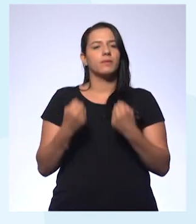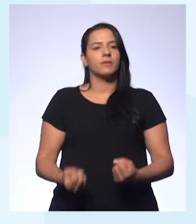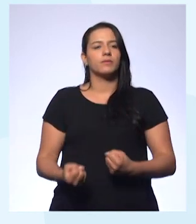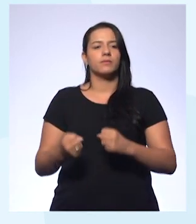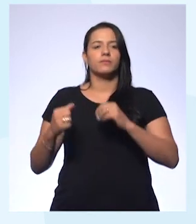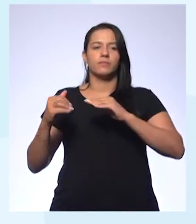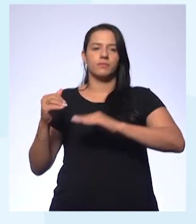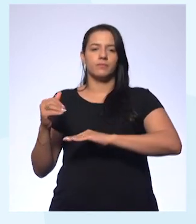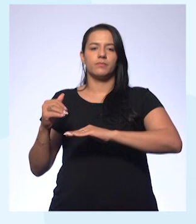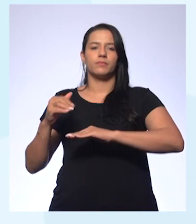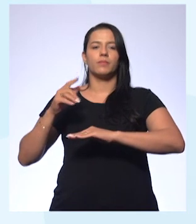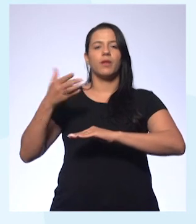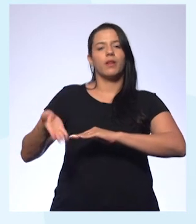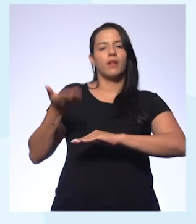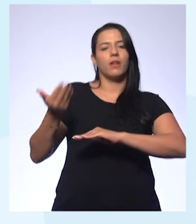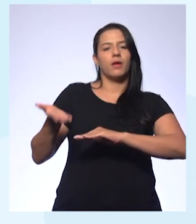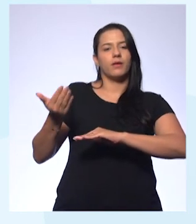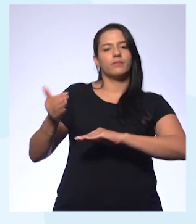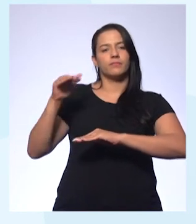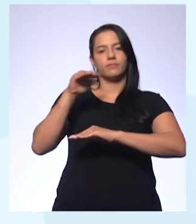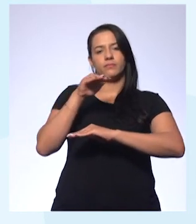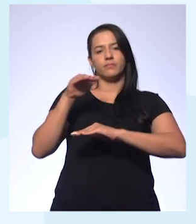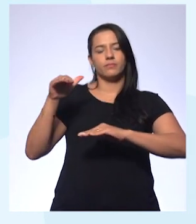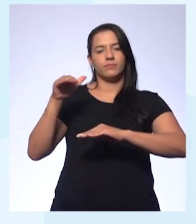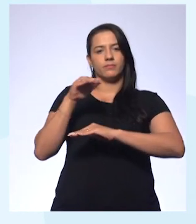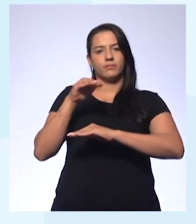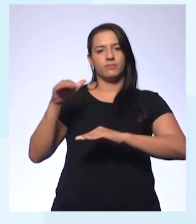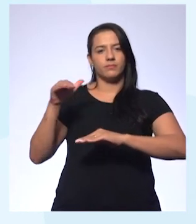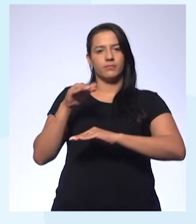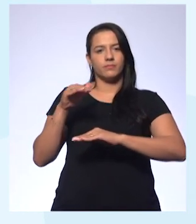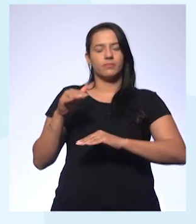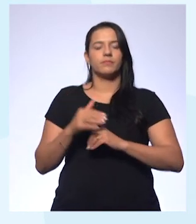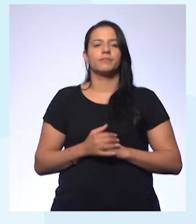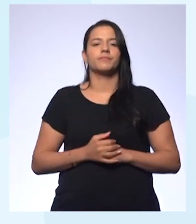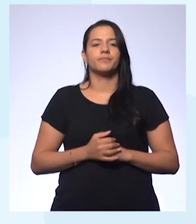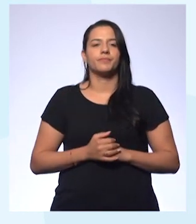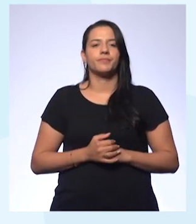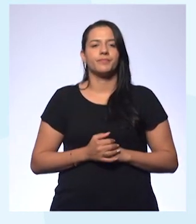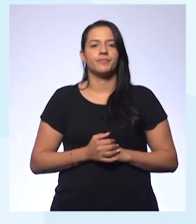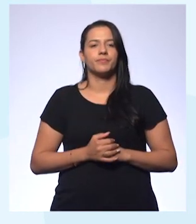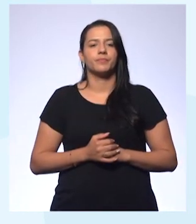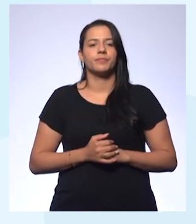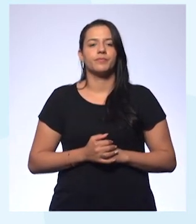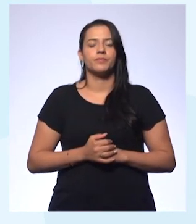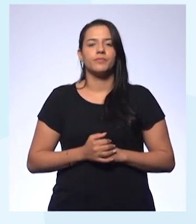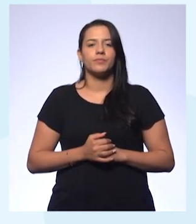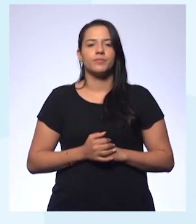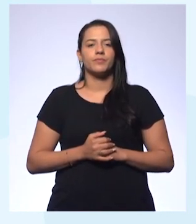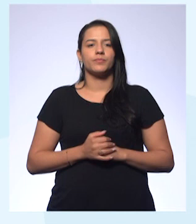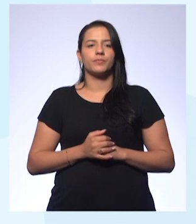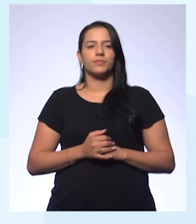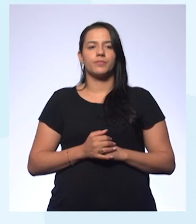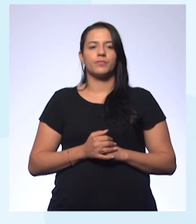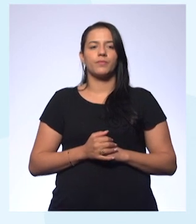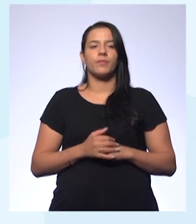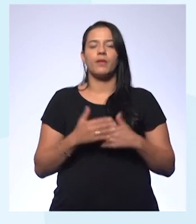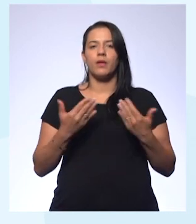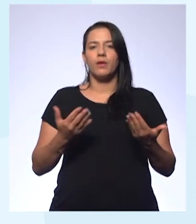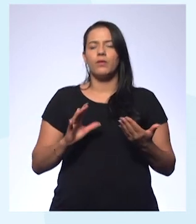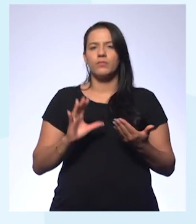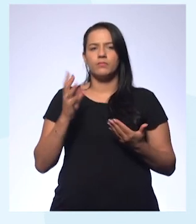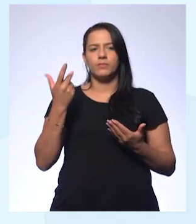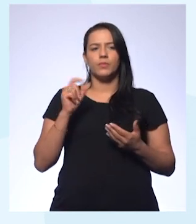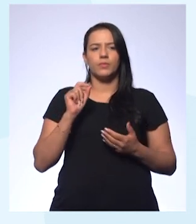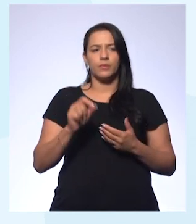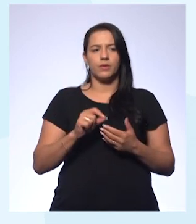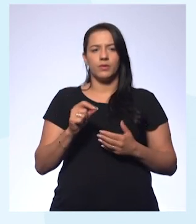fica embaixo e o mais leve vai ficando conforme a sua, né, determinação lá, o peso dela. O que aconteceu aqui? O